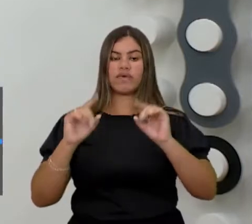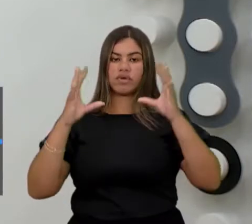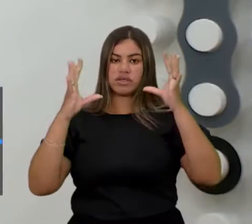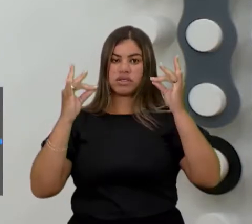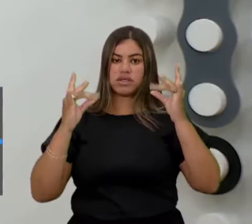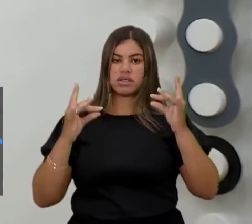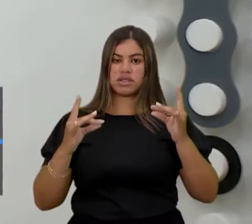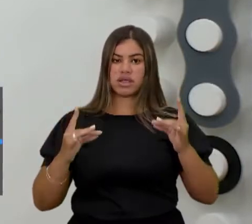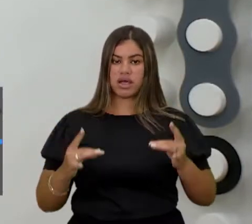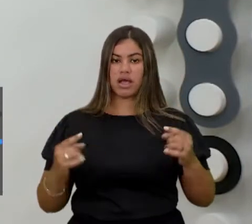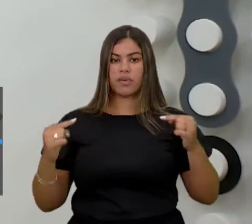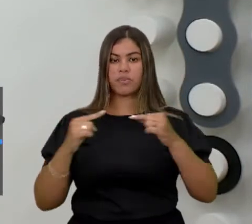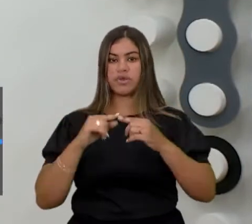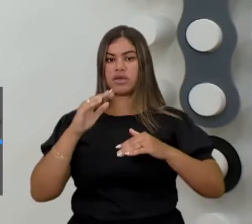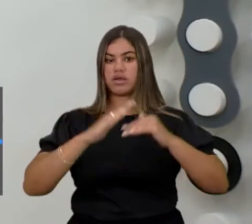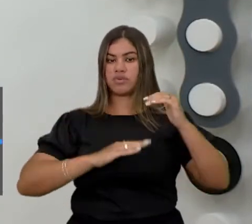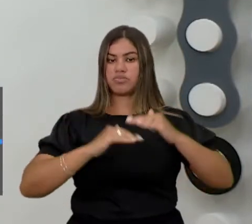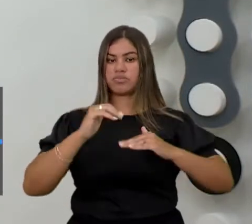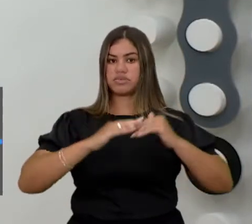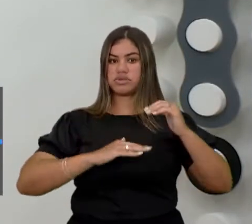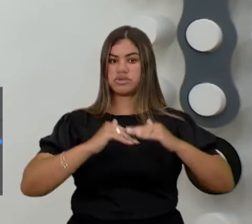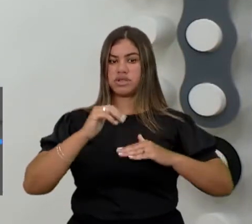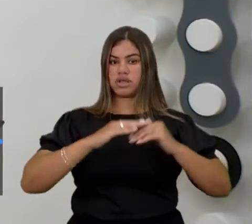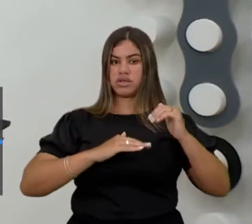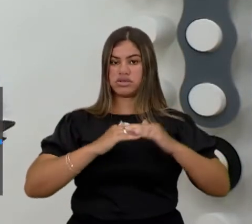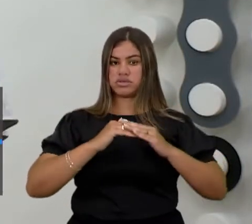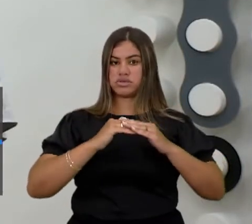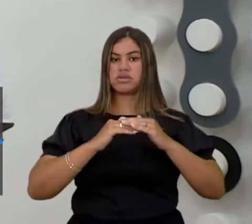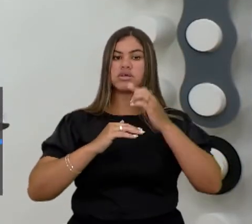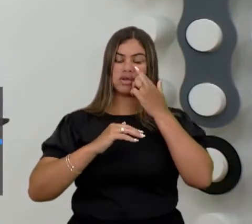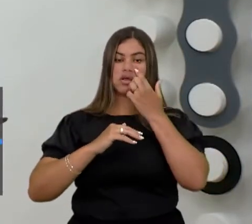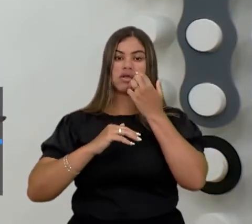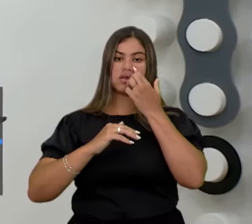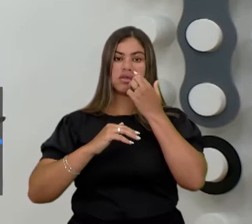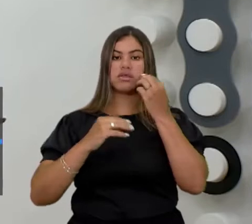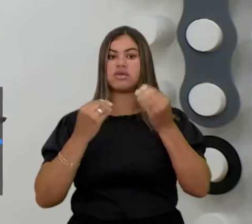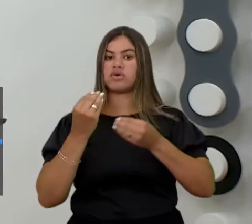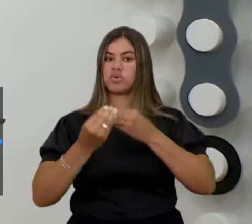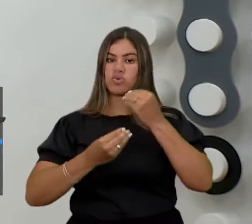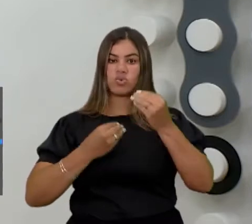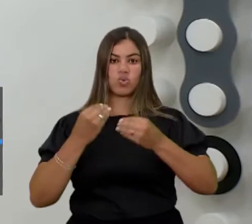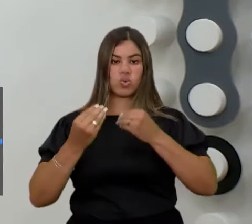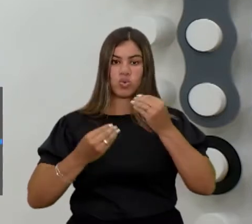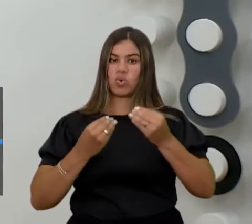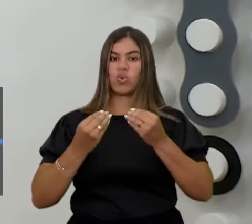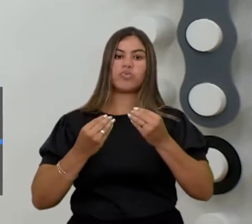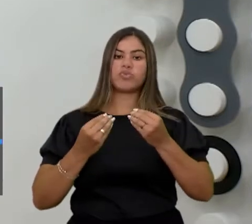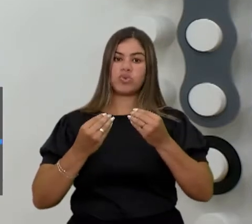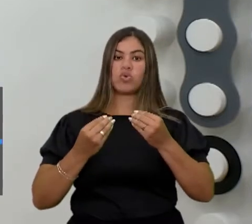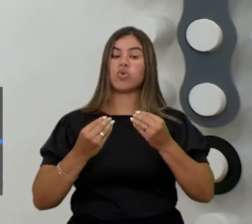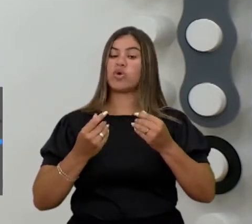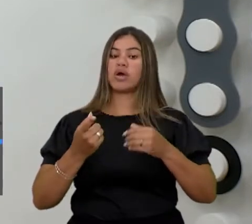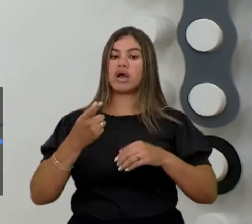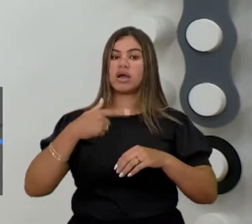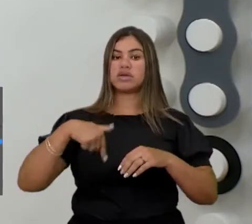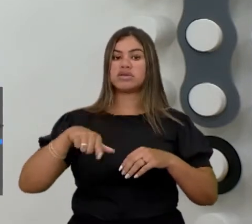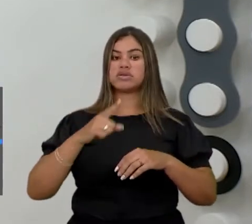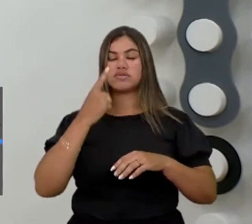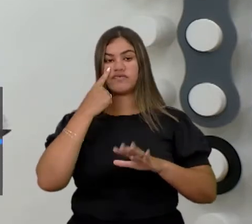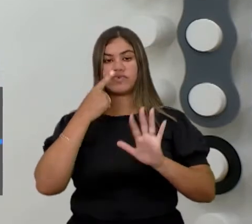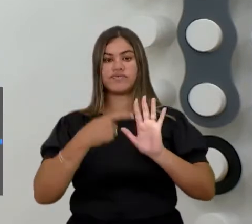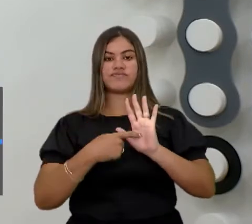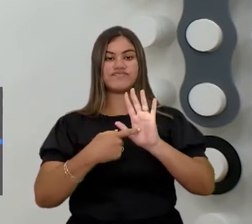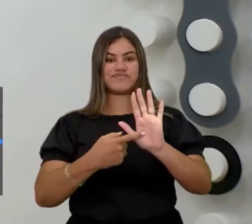de cada habilidade. Se a gente fosse colocar aí, ia ficar muito tempo, né, e aí a gente acaba só falando os números para